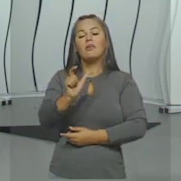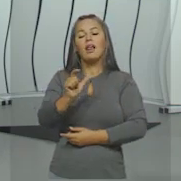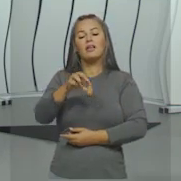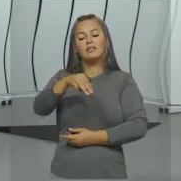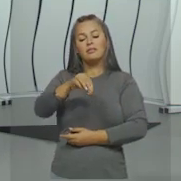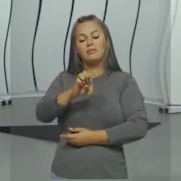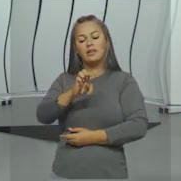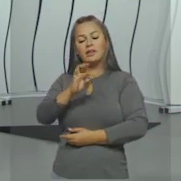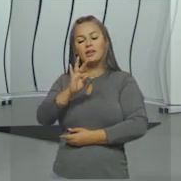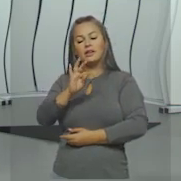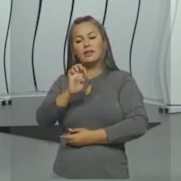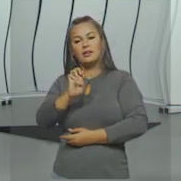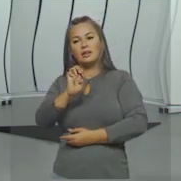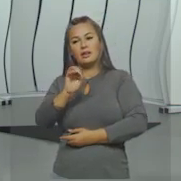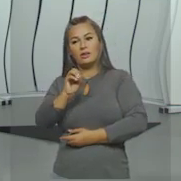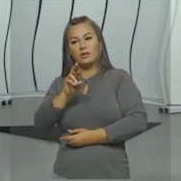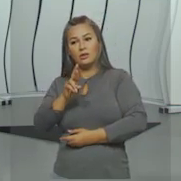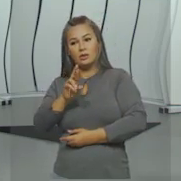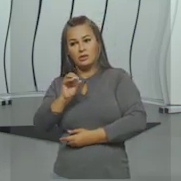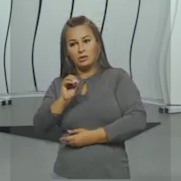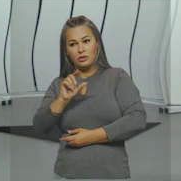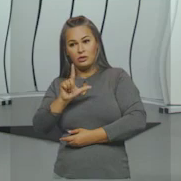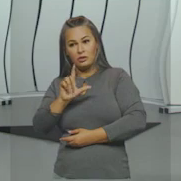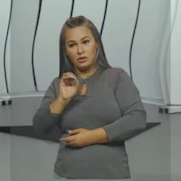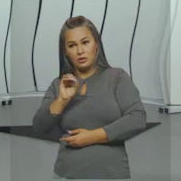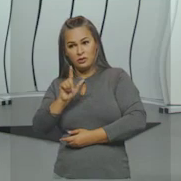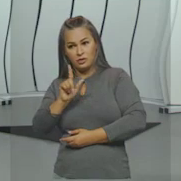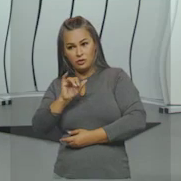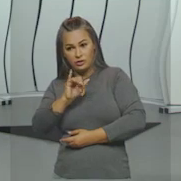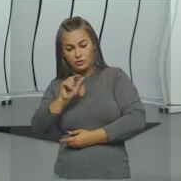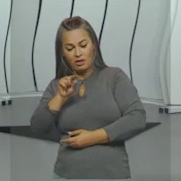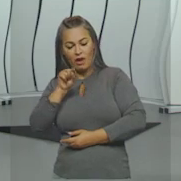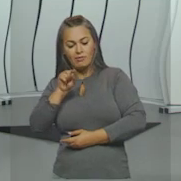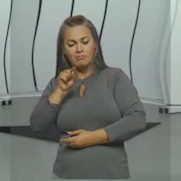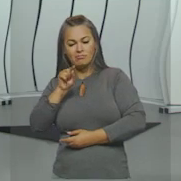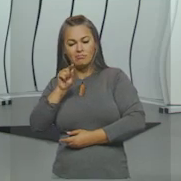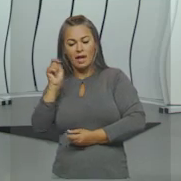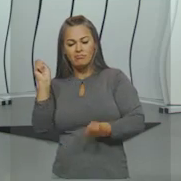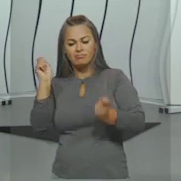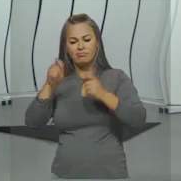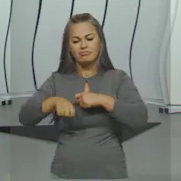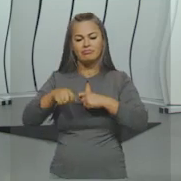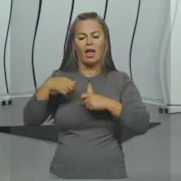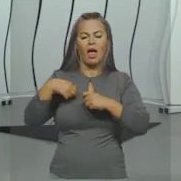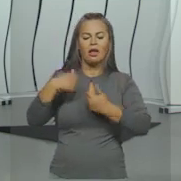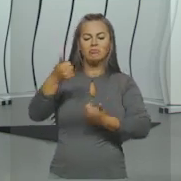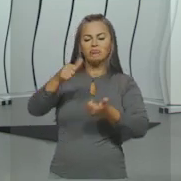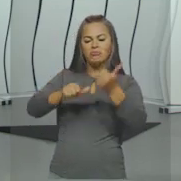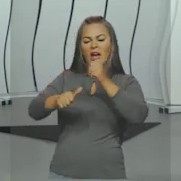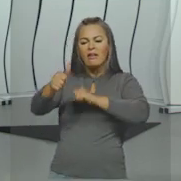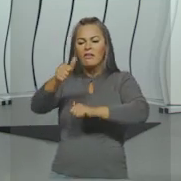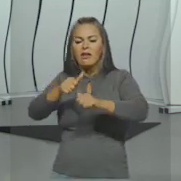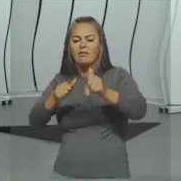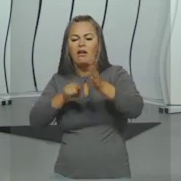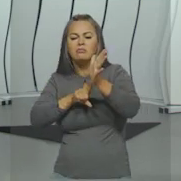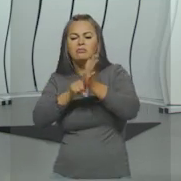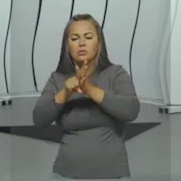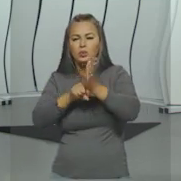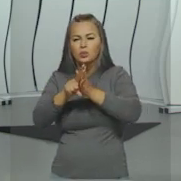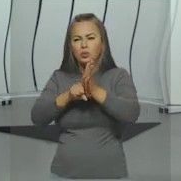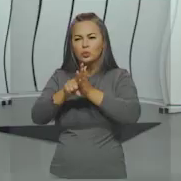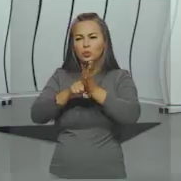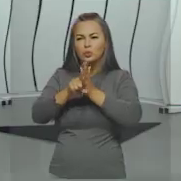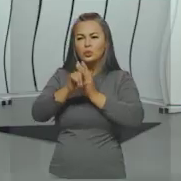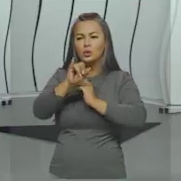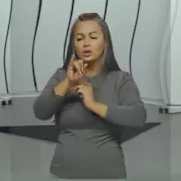E a meteorologia vai fazer medições que vão permitir prever esse tempo, prever se vai chover daqui a uma semana,